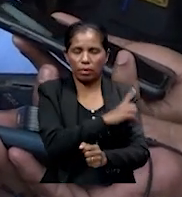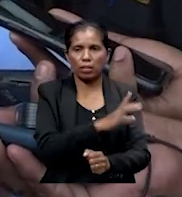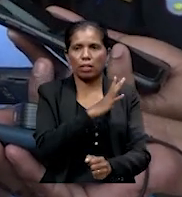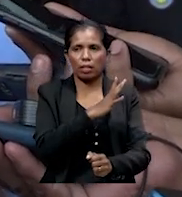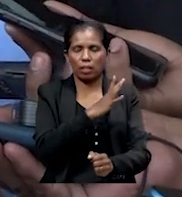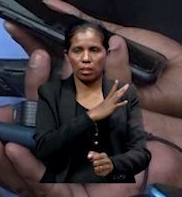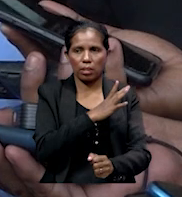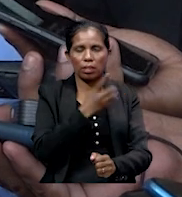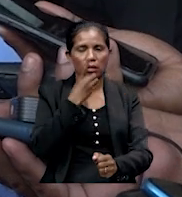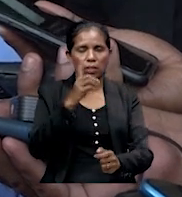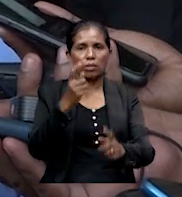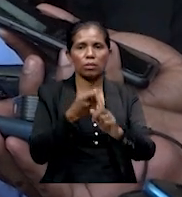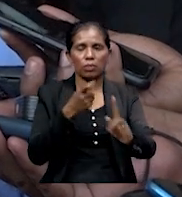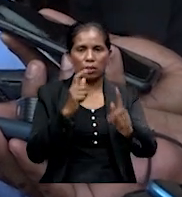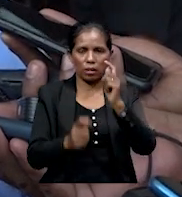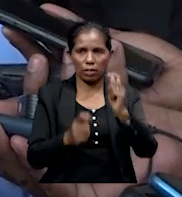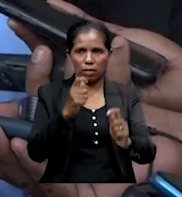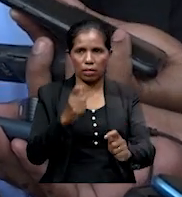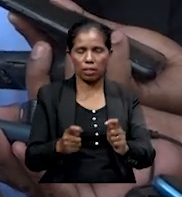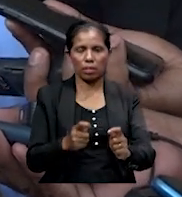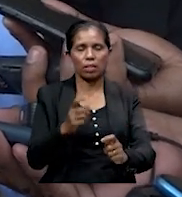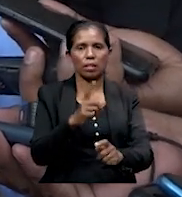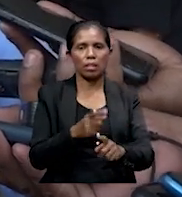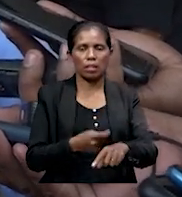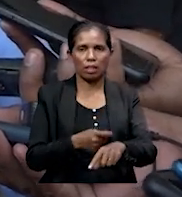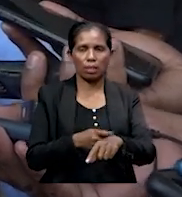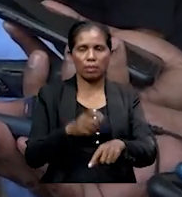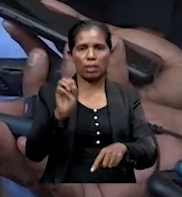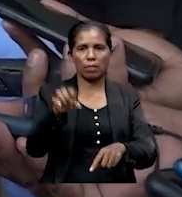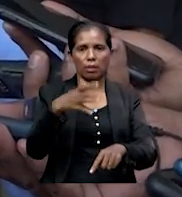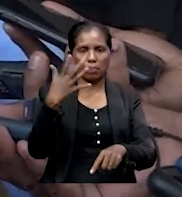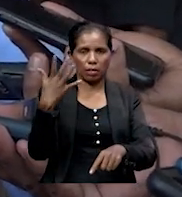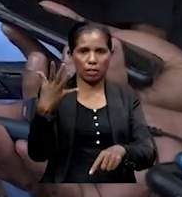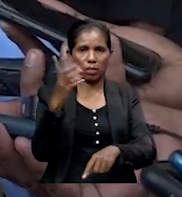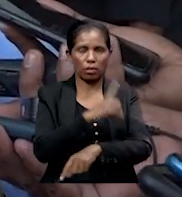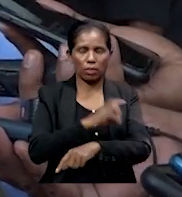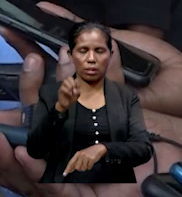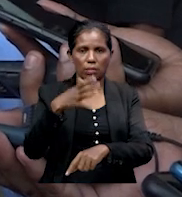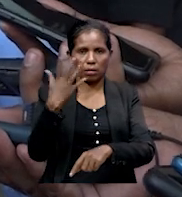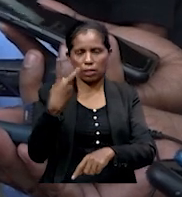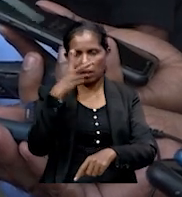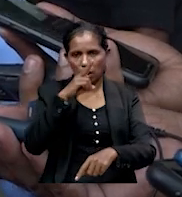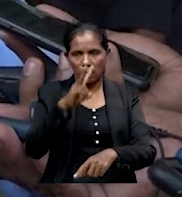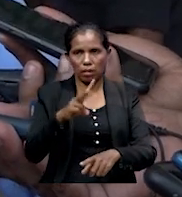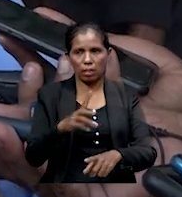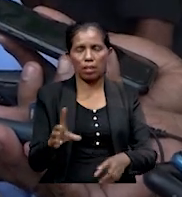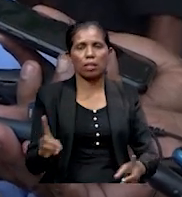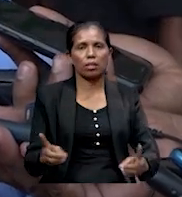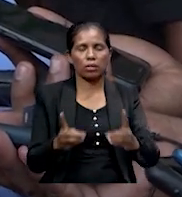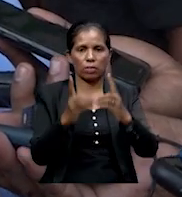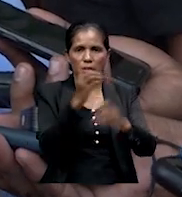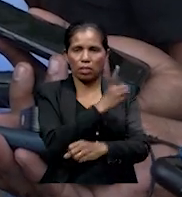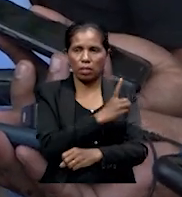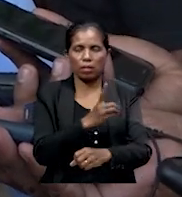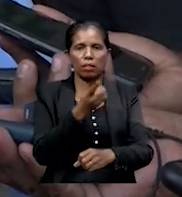despois o se tribunal ia prazo 15 dias nelar o se parte de defesa se halo recurso contra despois o neve maka